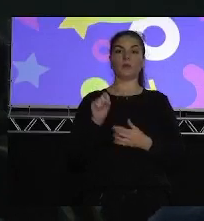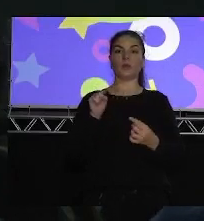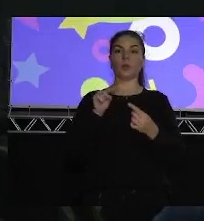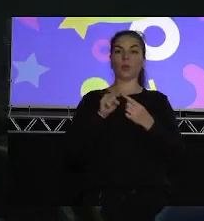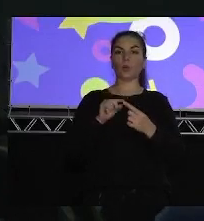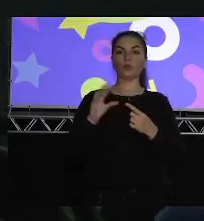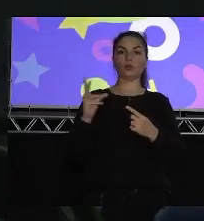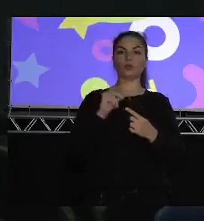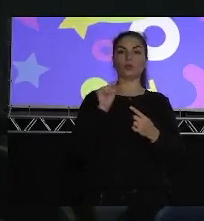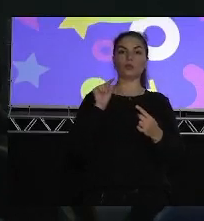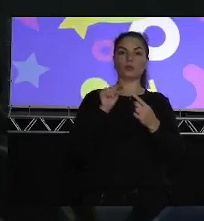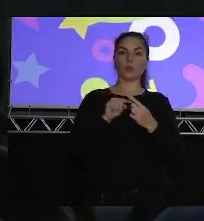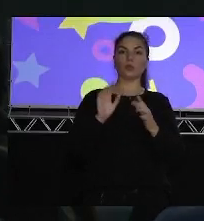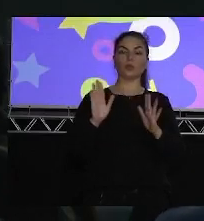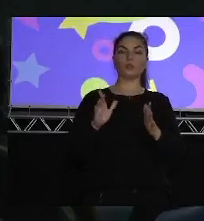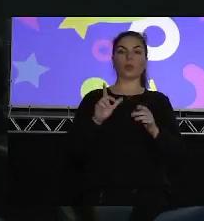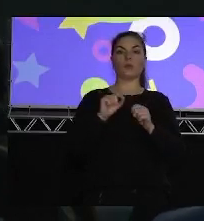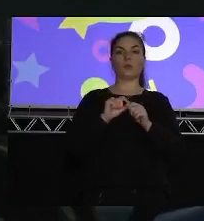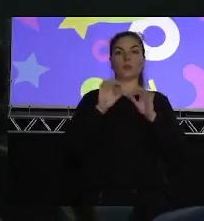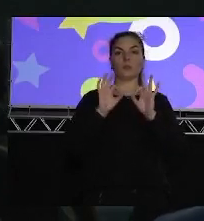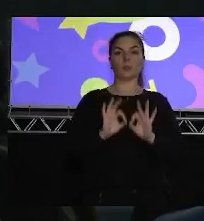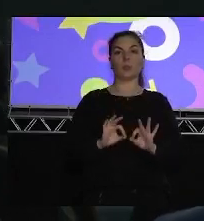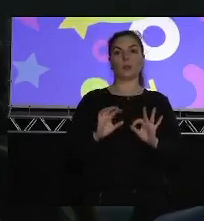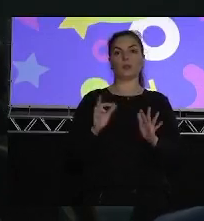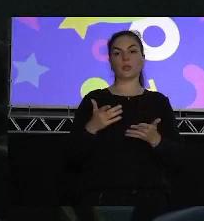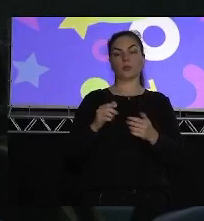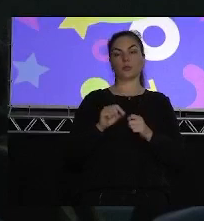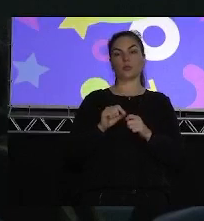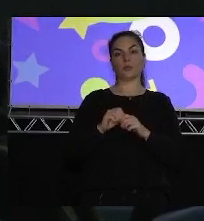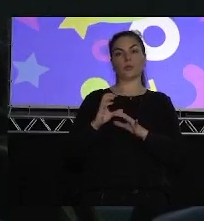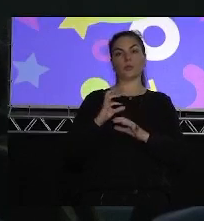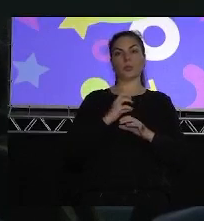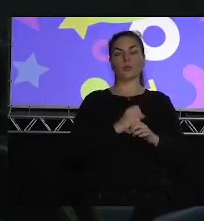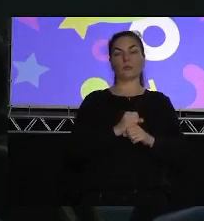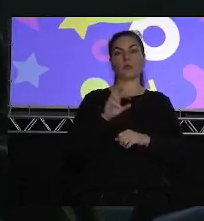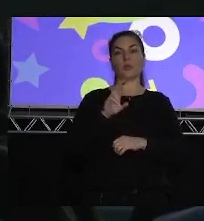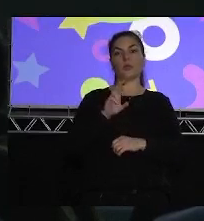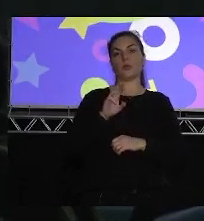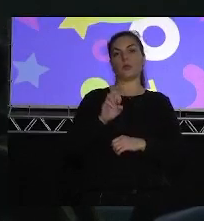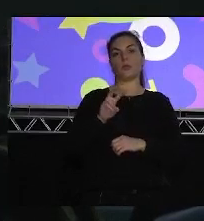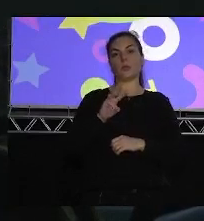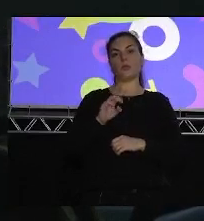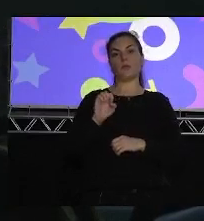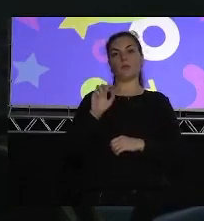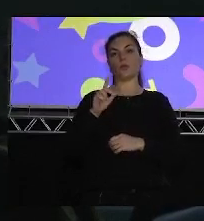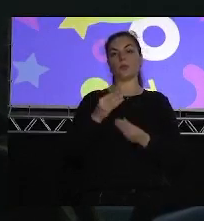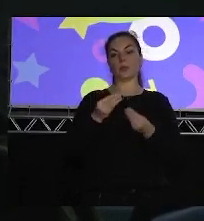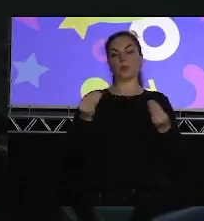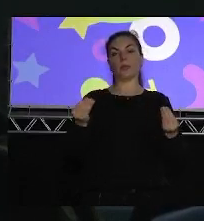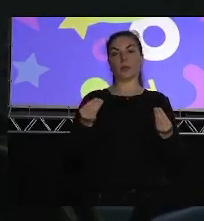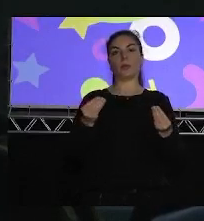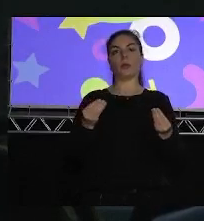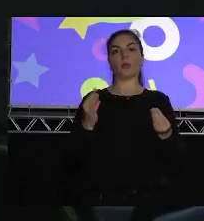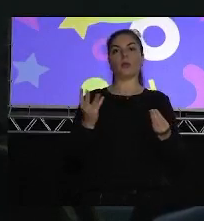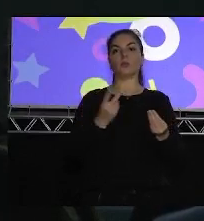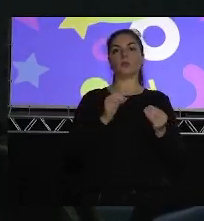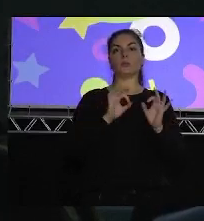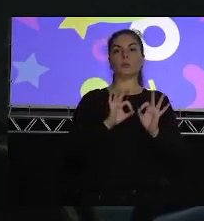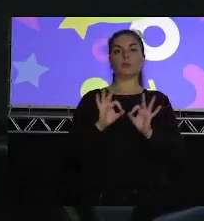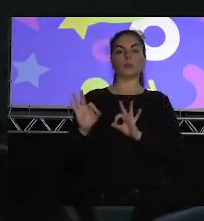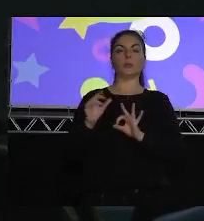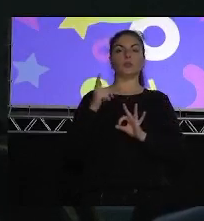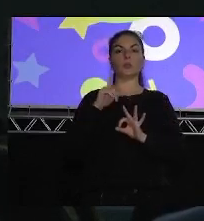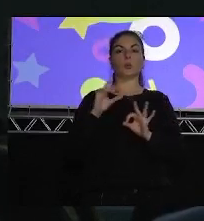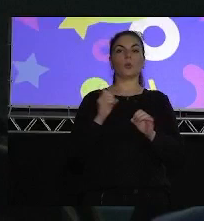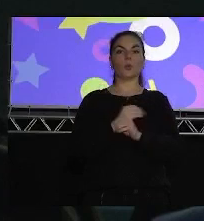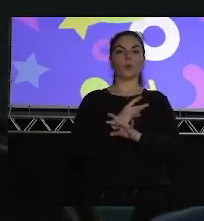estabelecidos. E a gente, então, faz a delivery review final para poder fazer a entrega e definitivamente concluir o